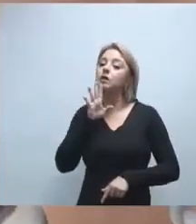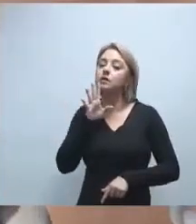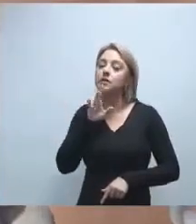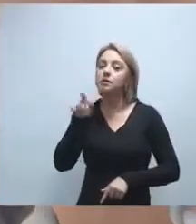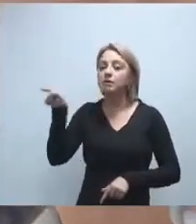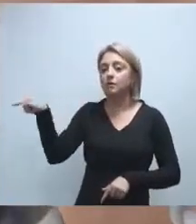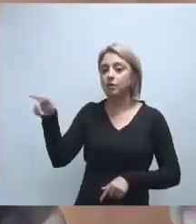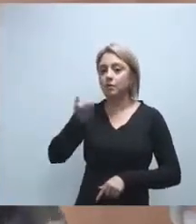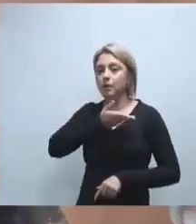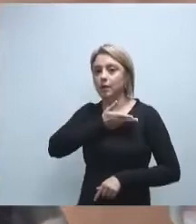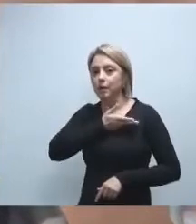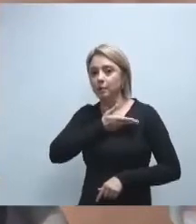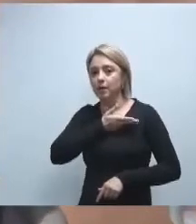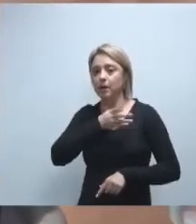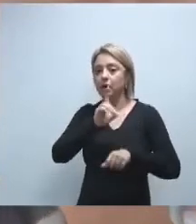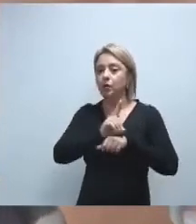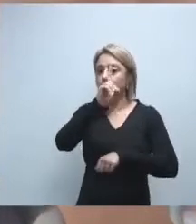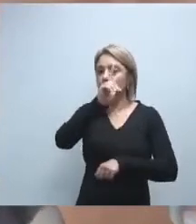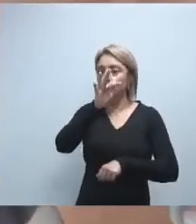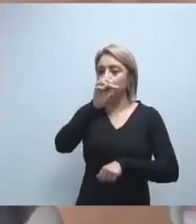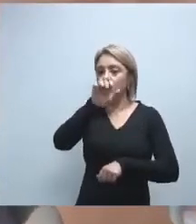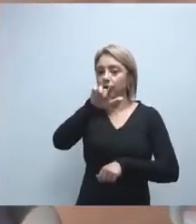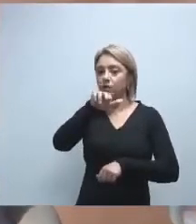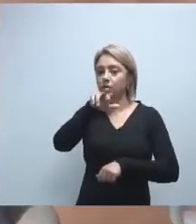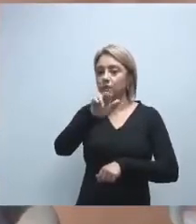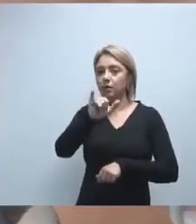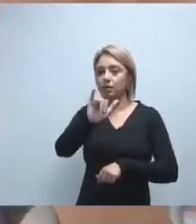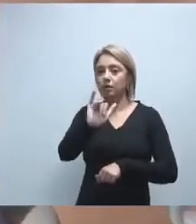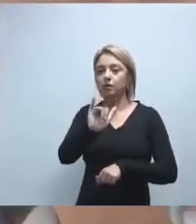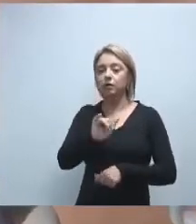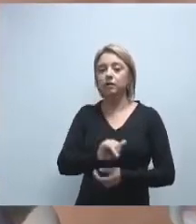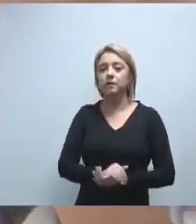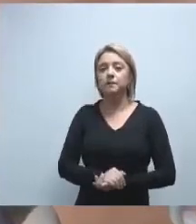o odor fleury como